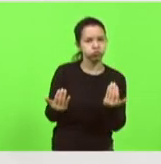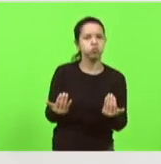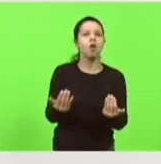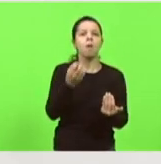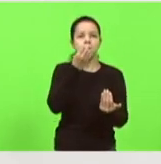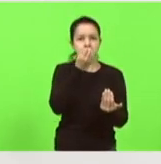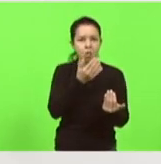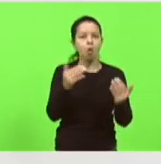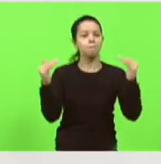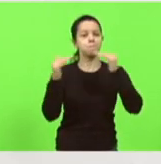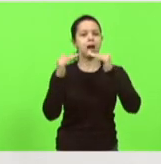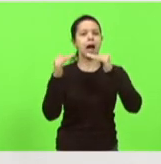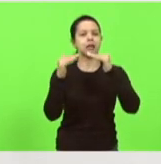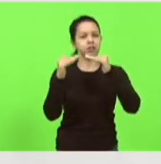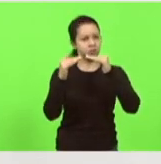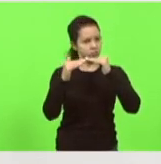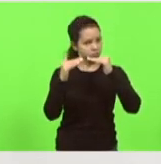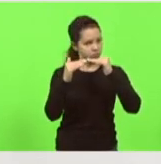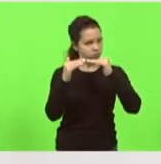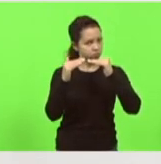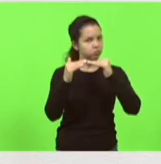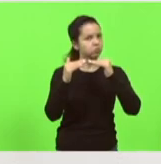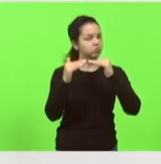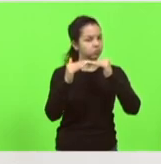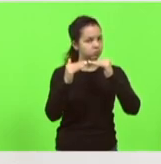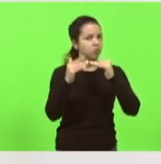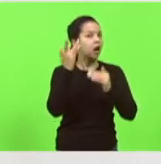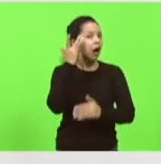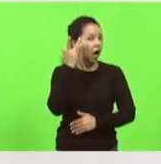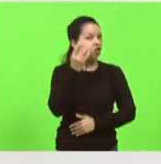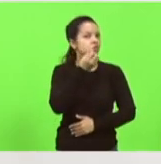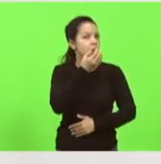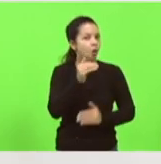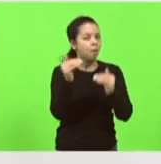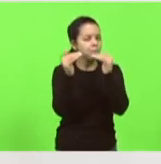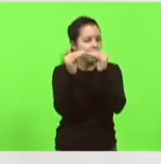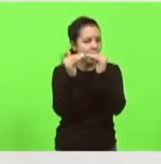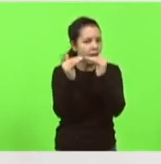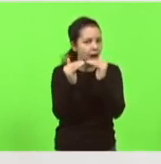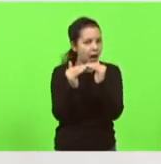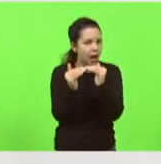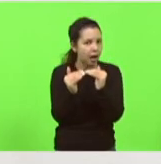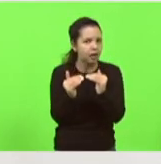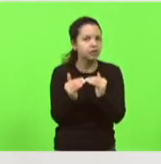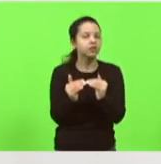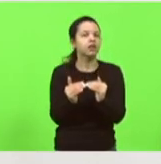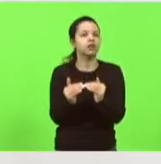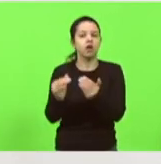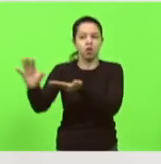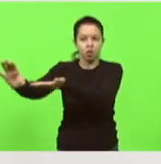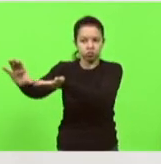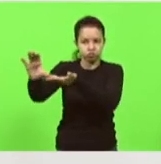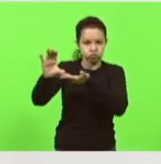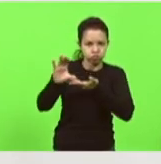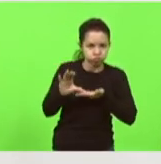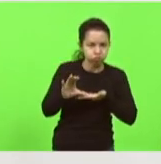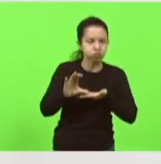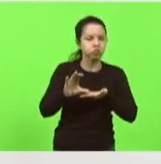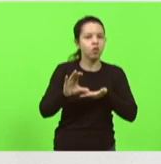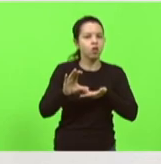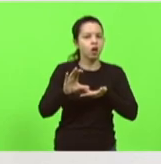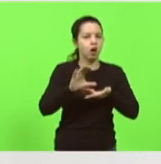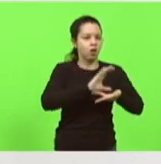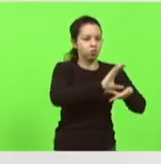É muito bom que tenha alinhamento entre aquilo que nos foi passado, que foi repassado a cada um